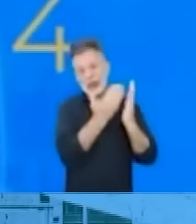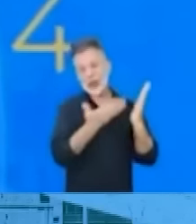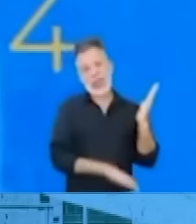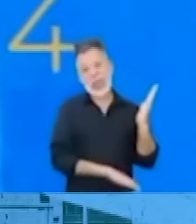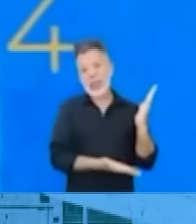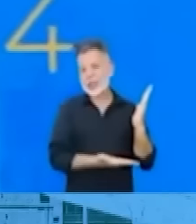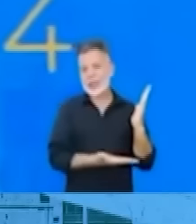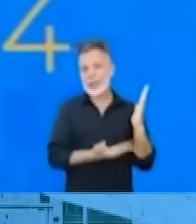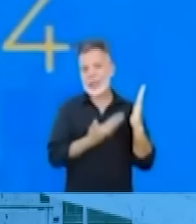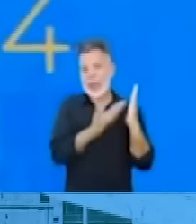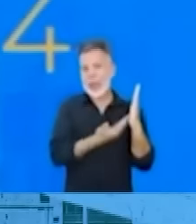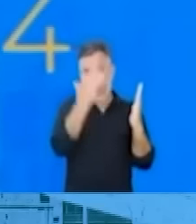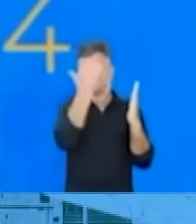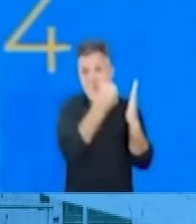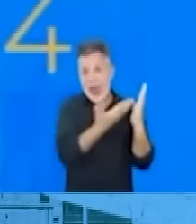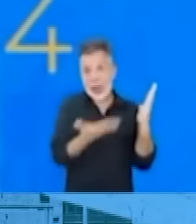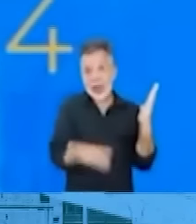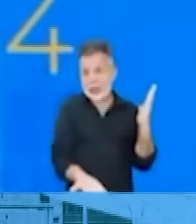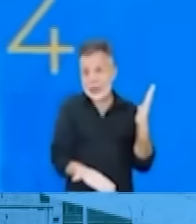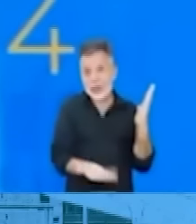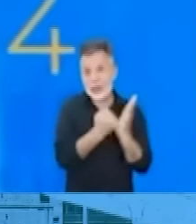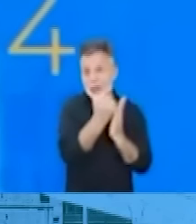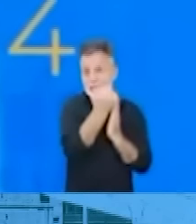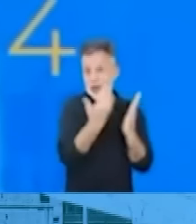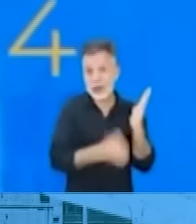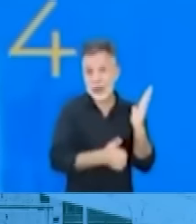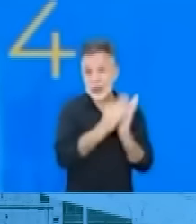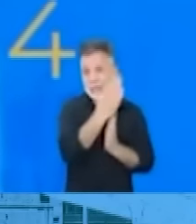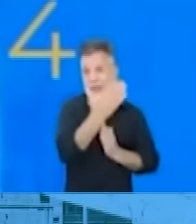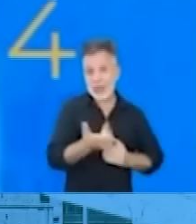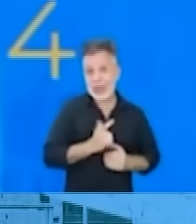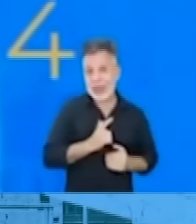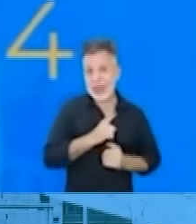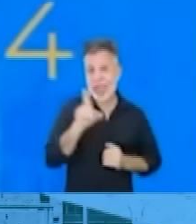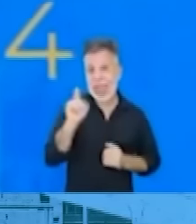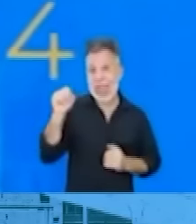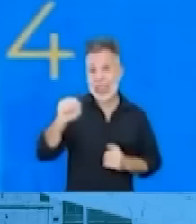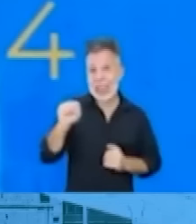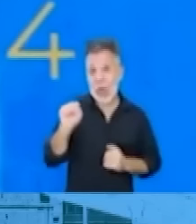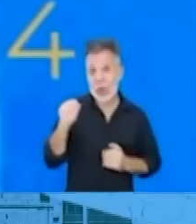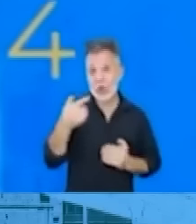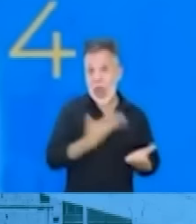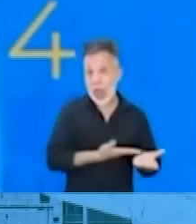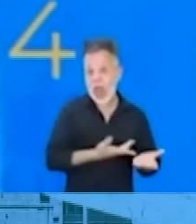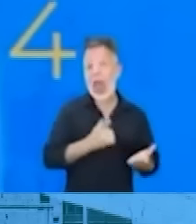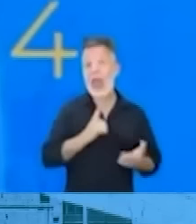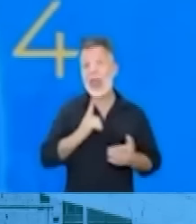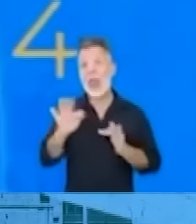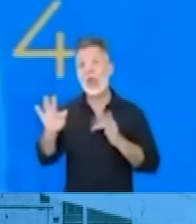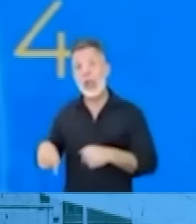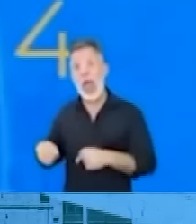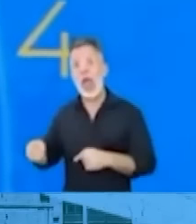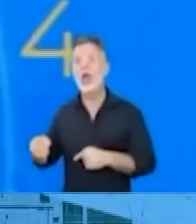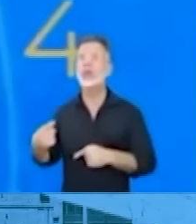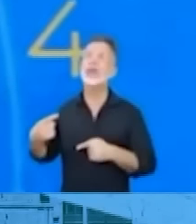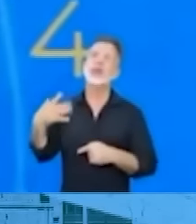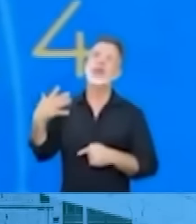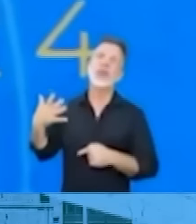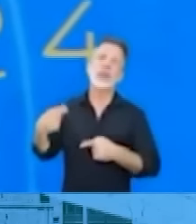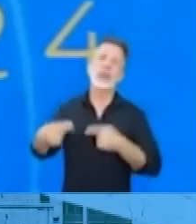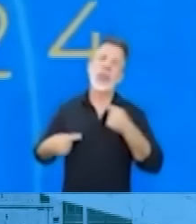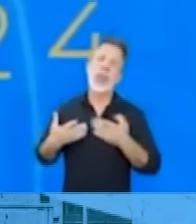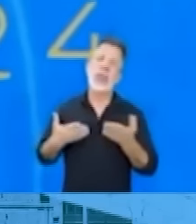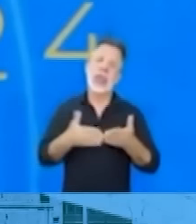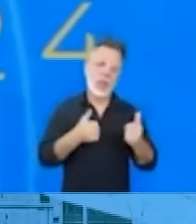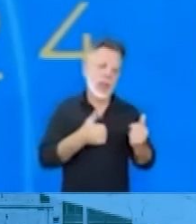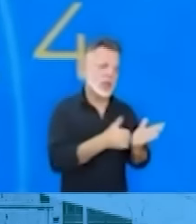O tempo. O senhor tinha ainda 10 segundos. Por favor, o senhor pode se retirar? Porque ainda tem o encerramento do debate. O senhor se retire, por favor. O senhor está